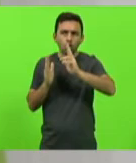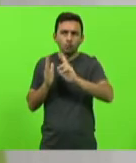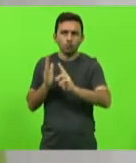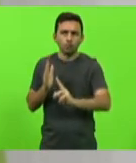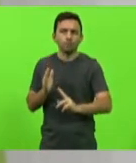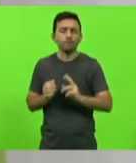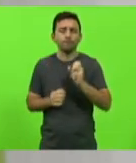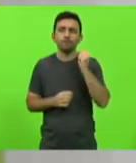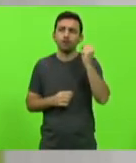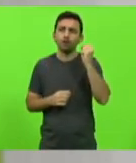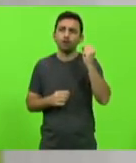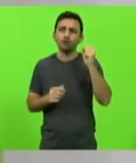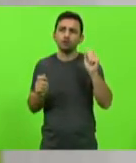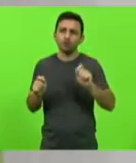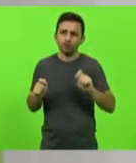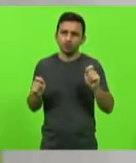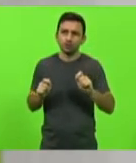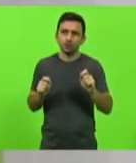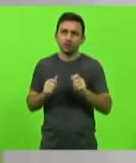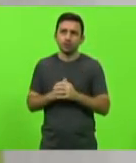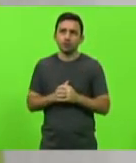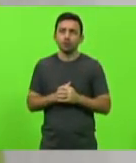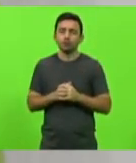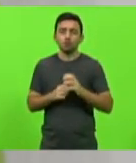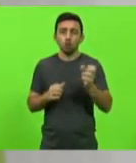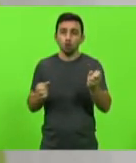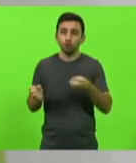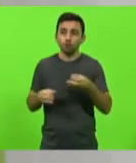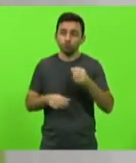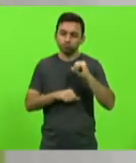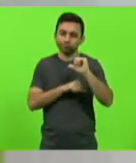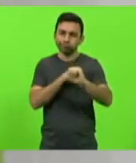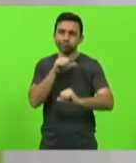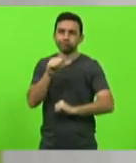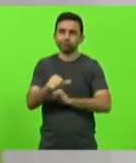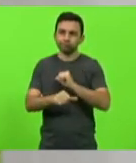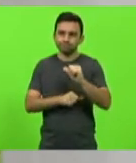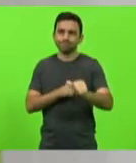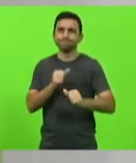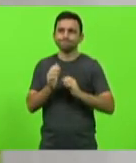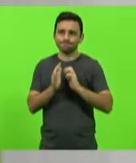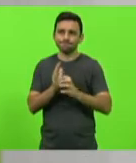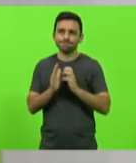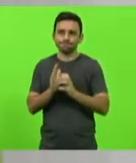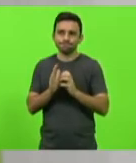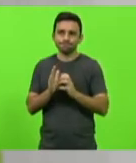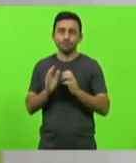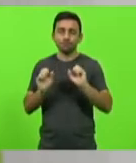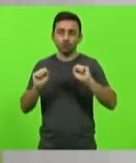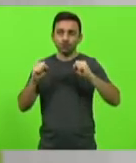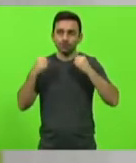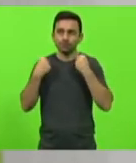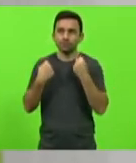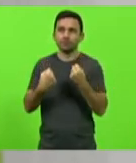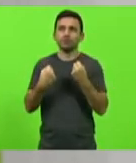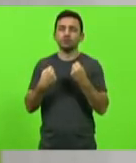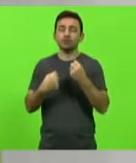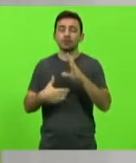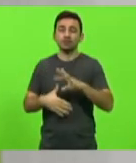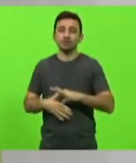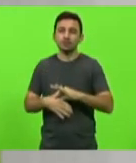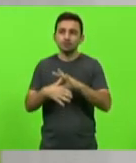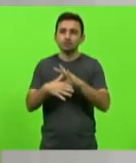boa, uma renovação partidária, um fortalecimento partidário, lideranças